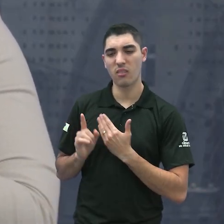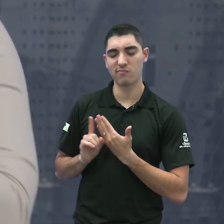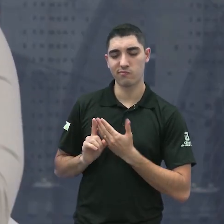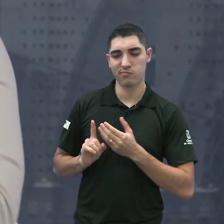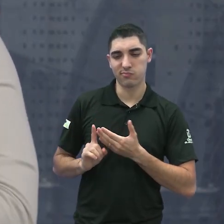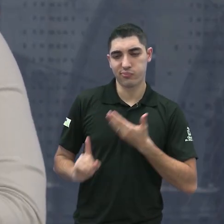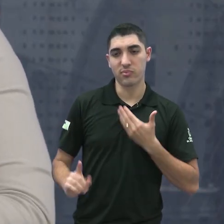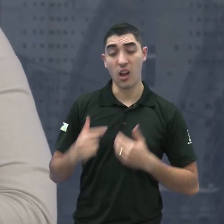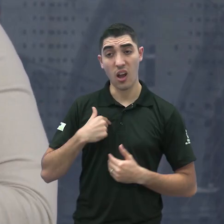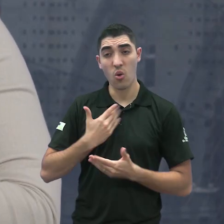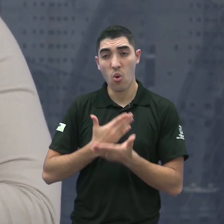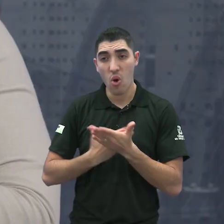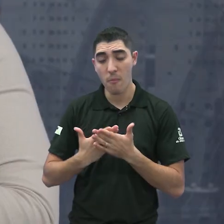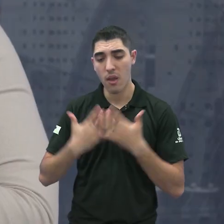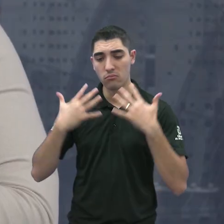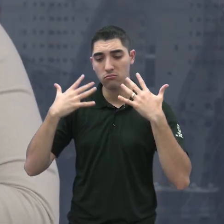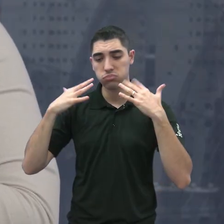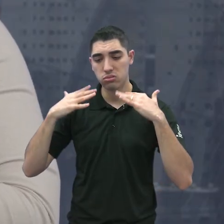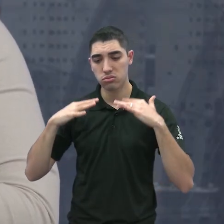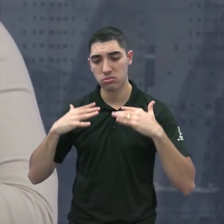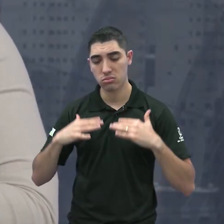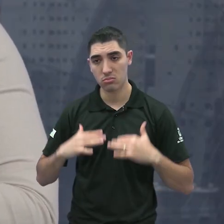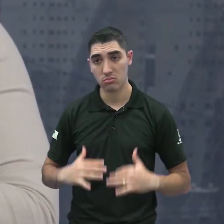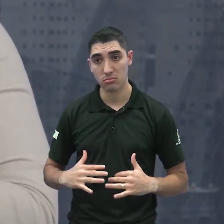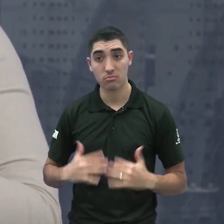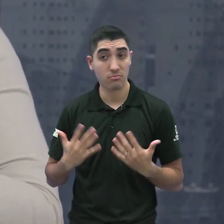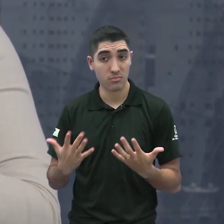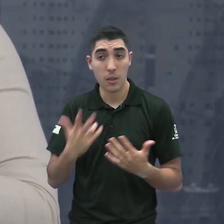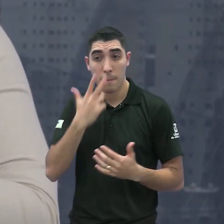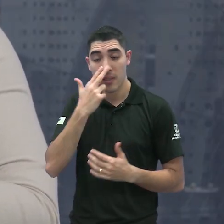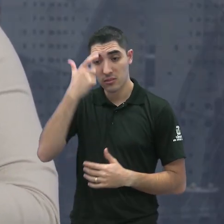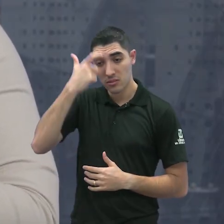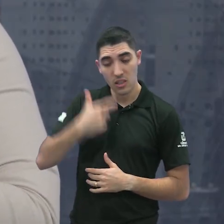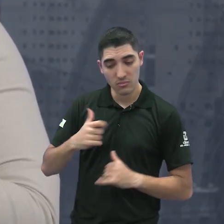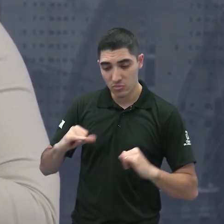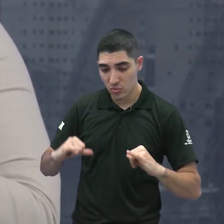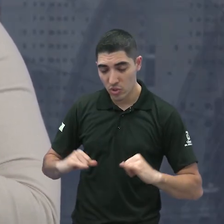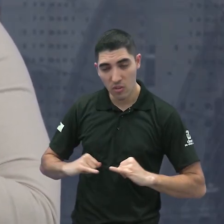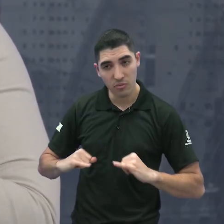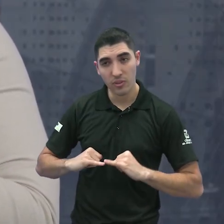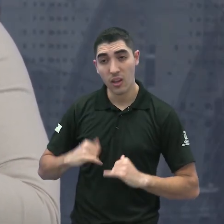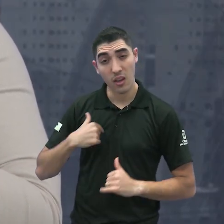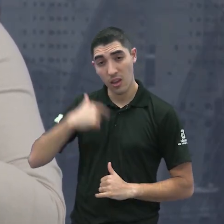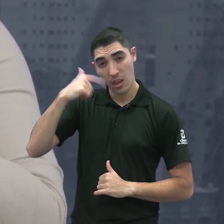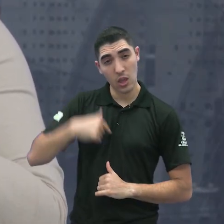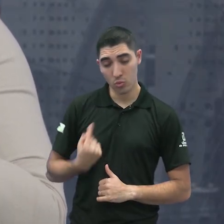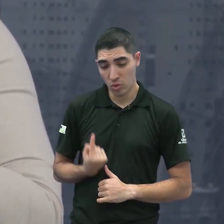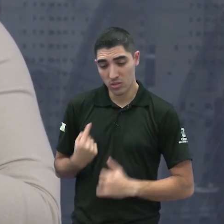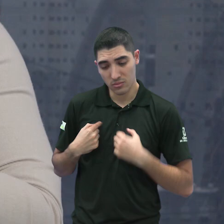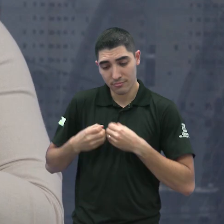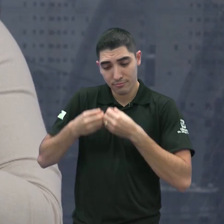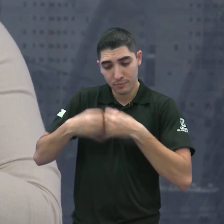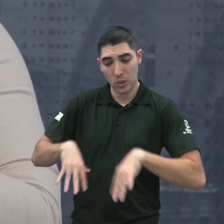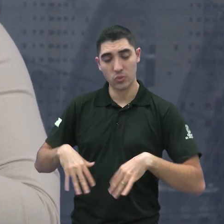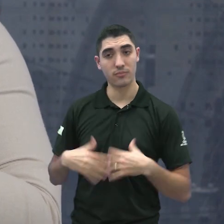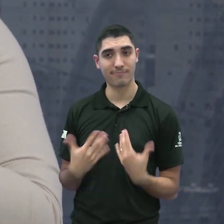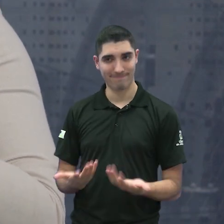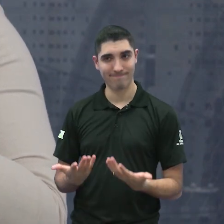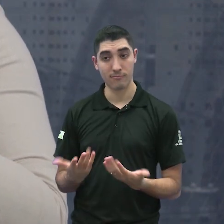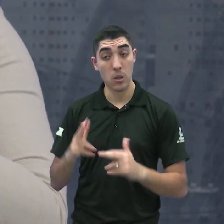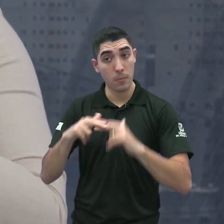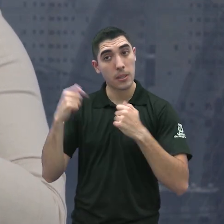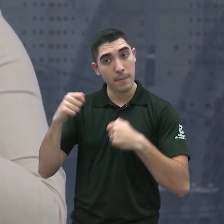tornam improdutivos, consequentemente, ou seja, um tiro no próprio pé. Então o caminho é essa tomada de